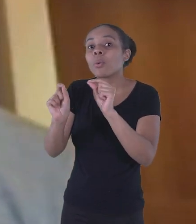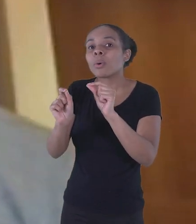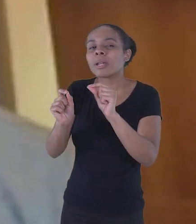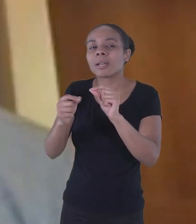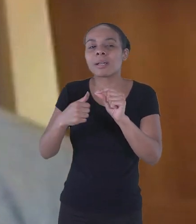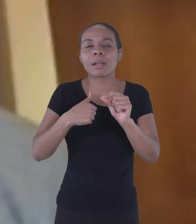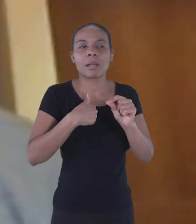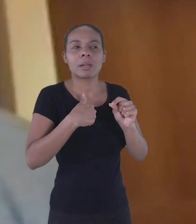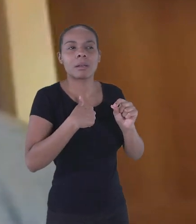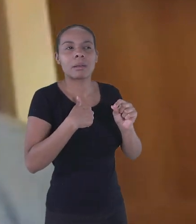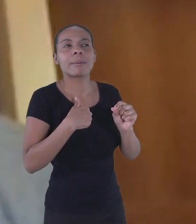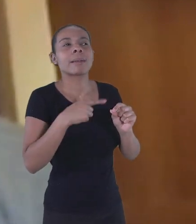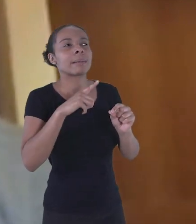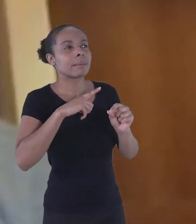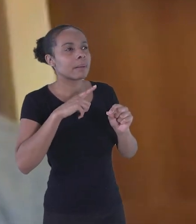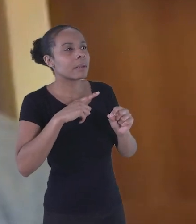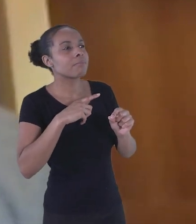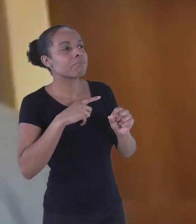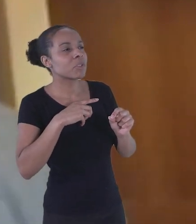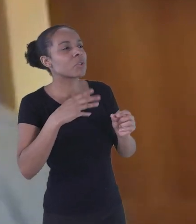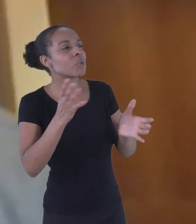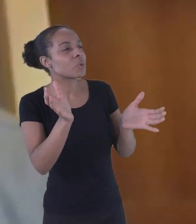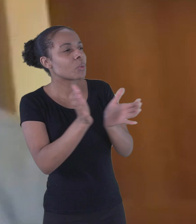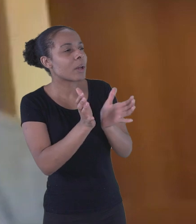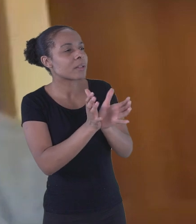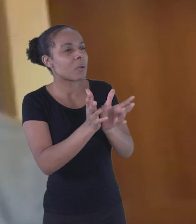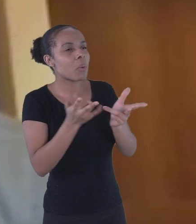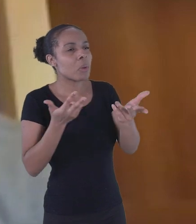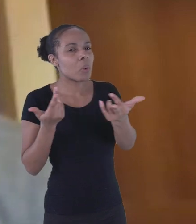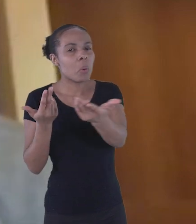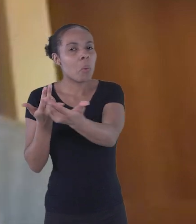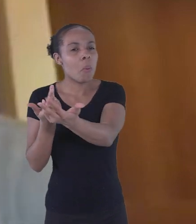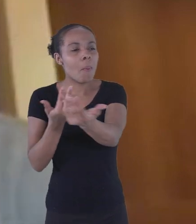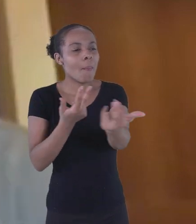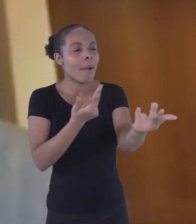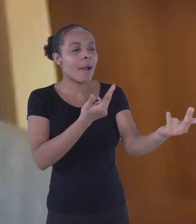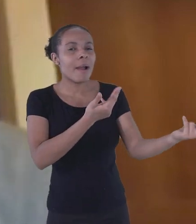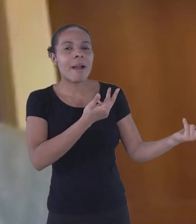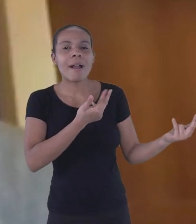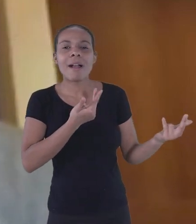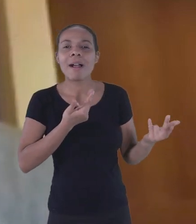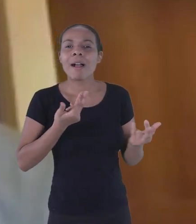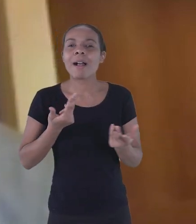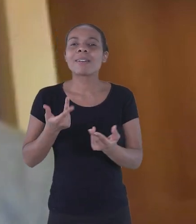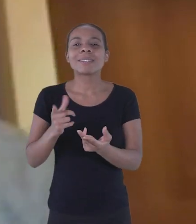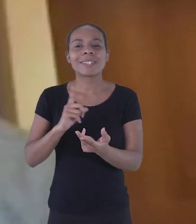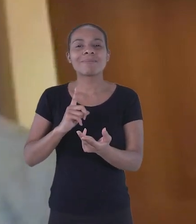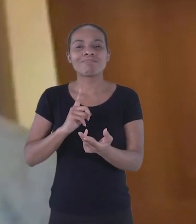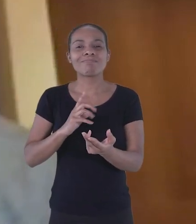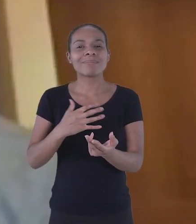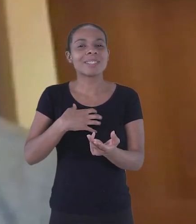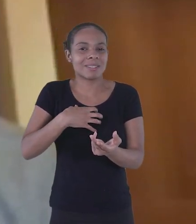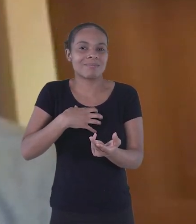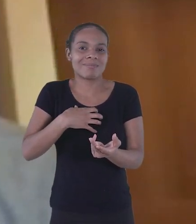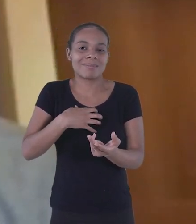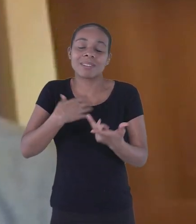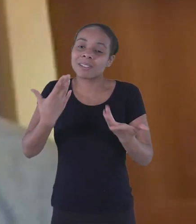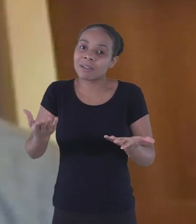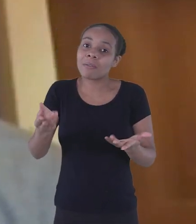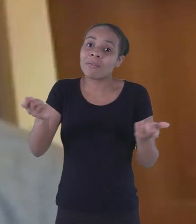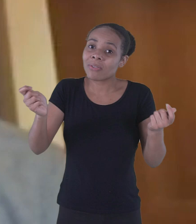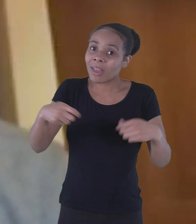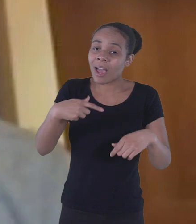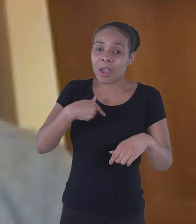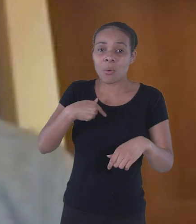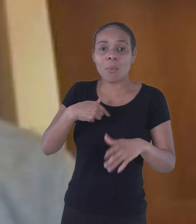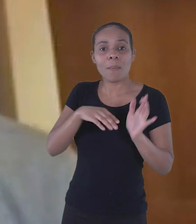você pode falar desse assunto, você deve tratar, é esse tipo de ajuda. Não uma ajuda maior do